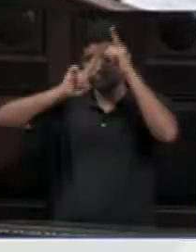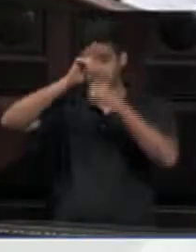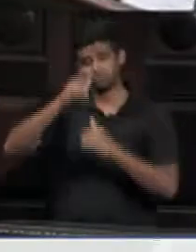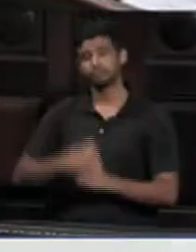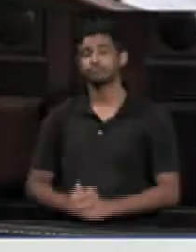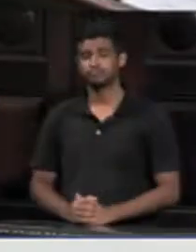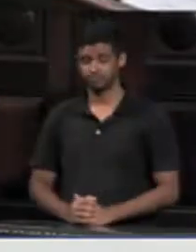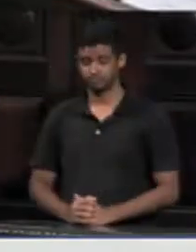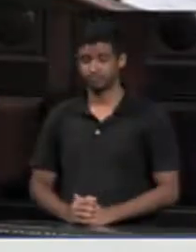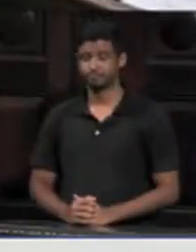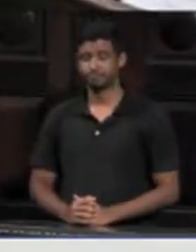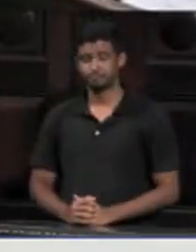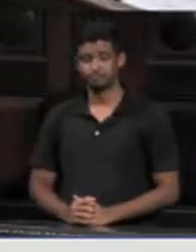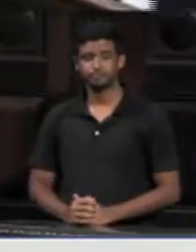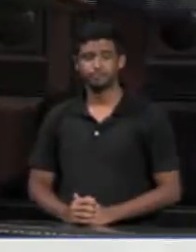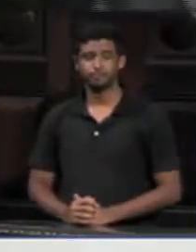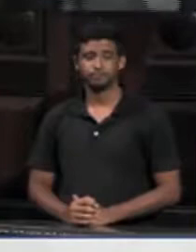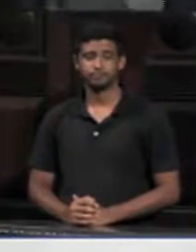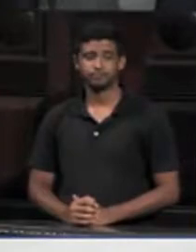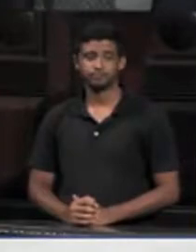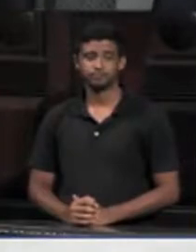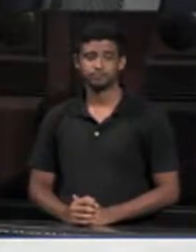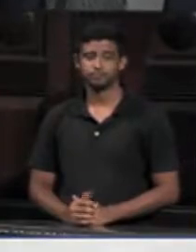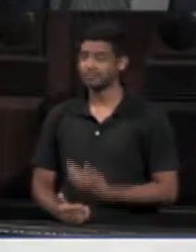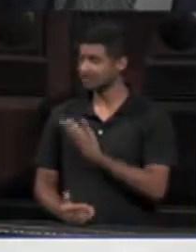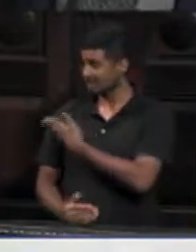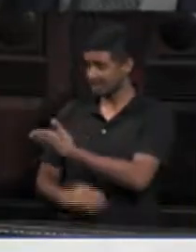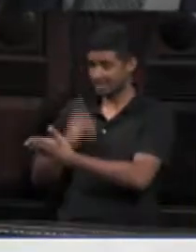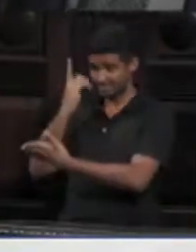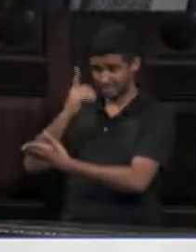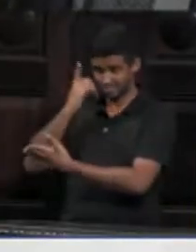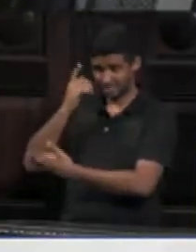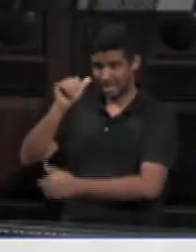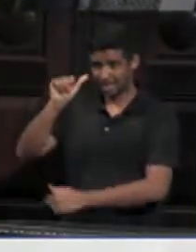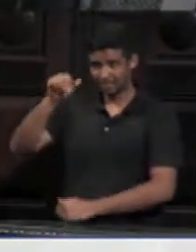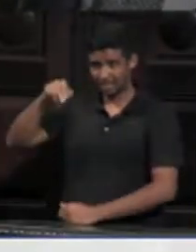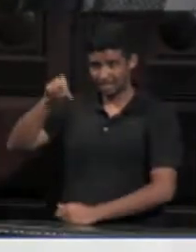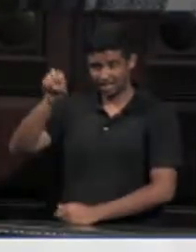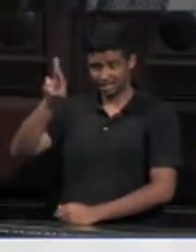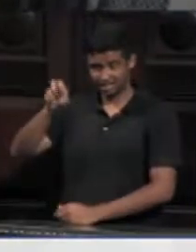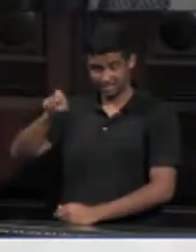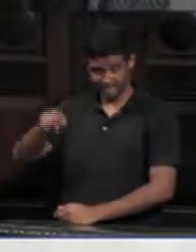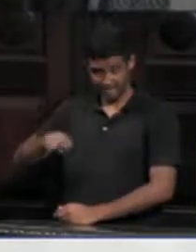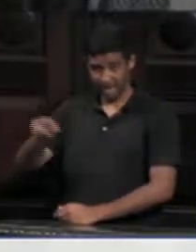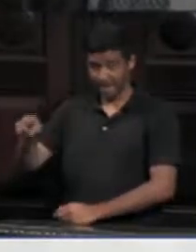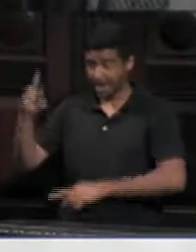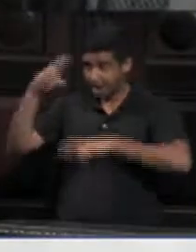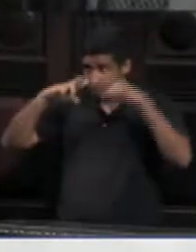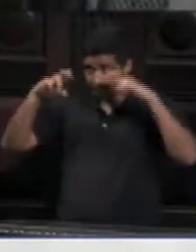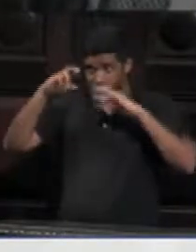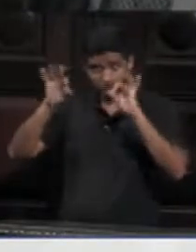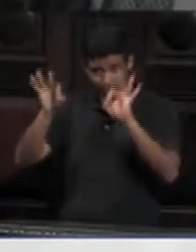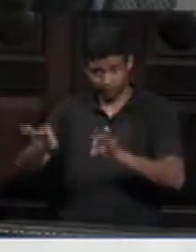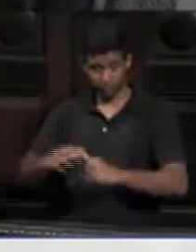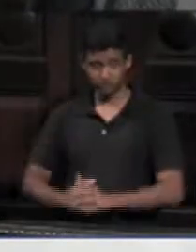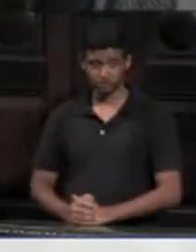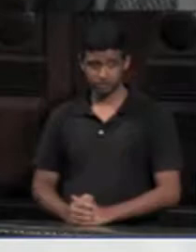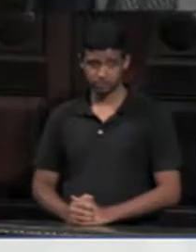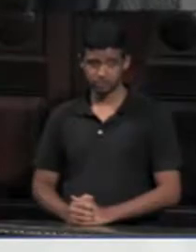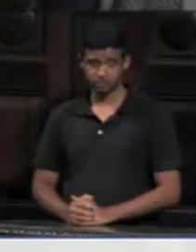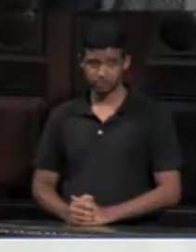Deputado André Lazzaroni aqui fez a observação. Se há aqueles